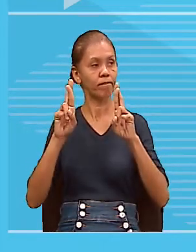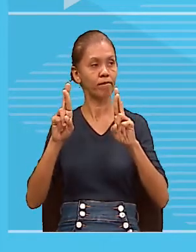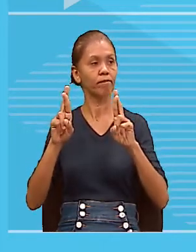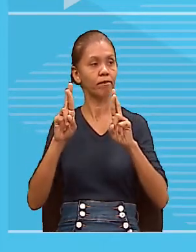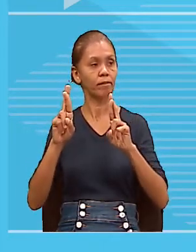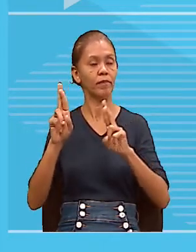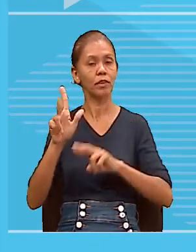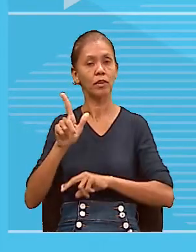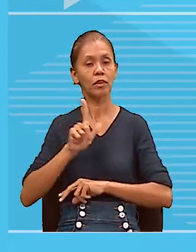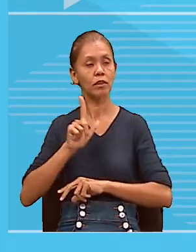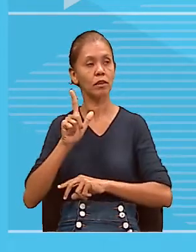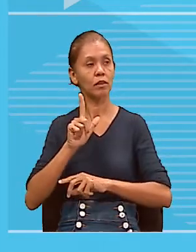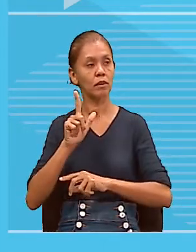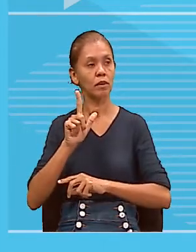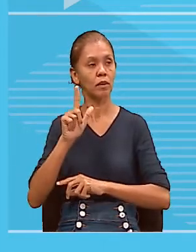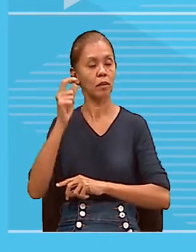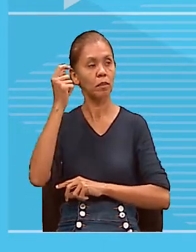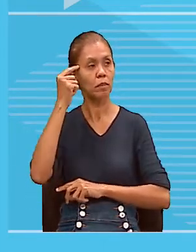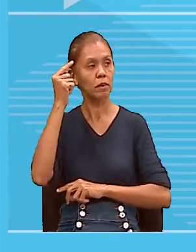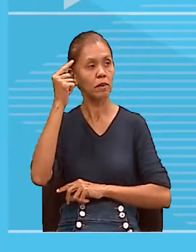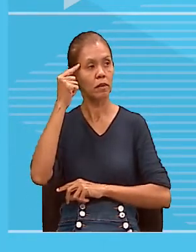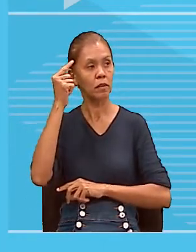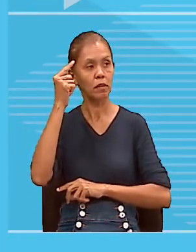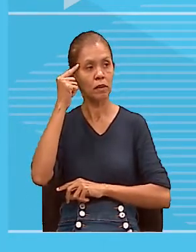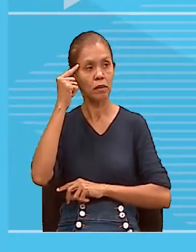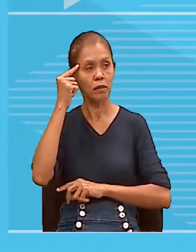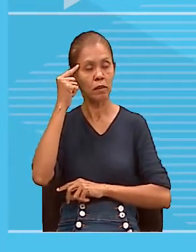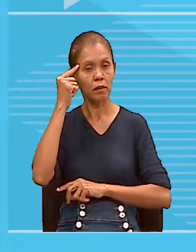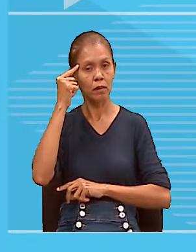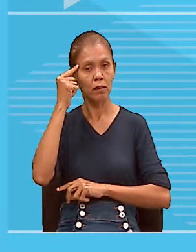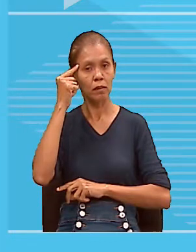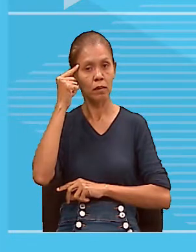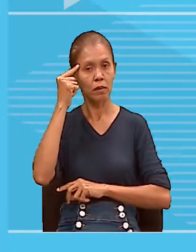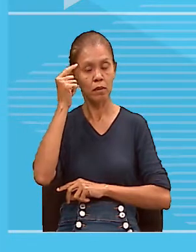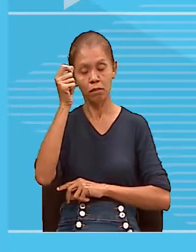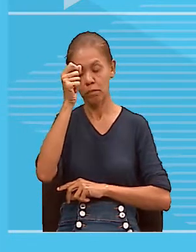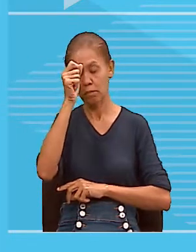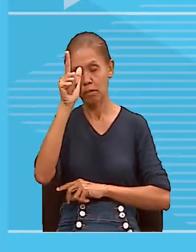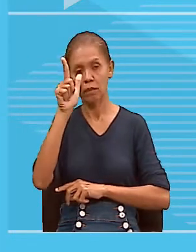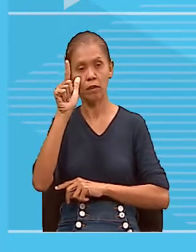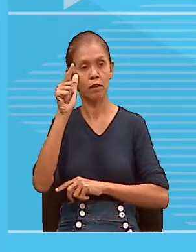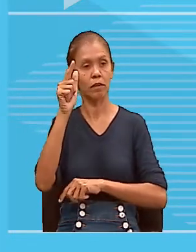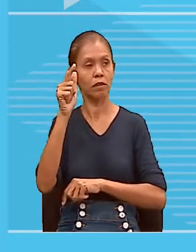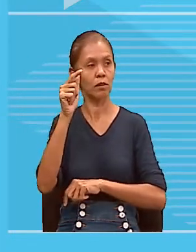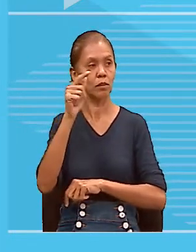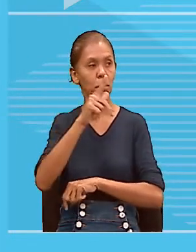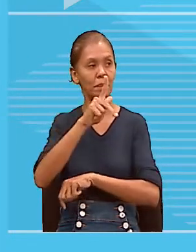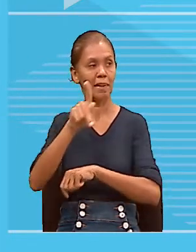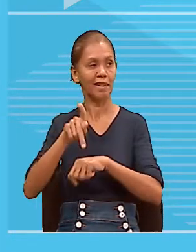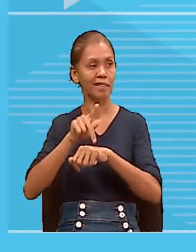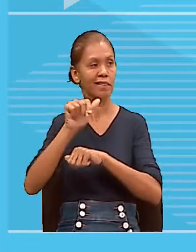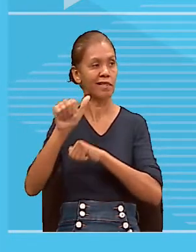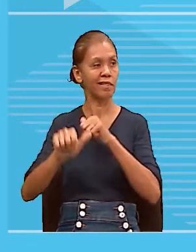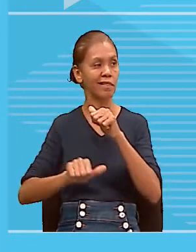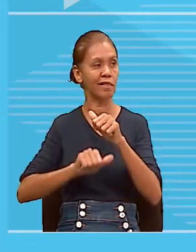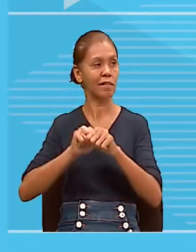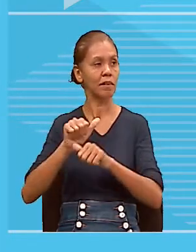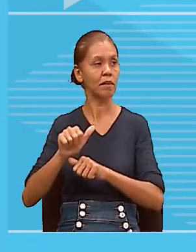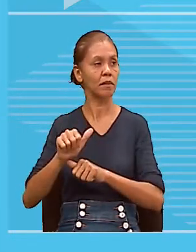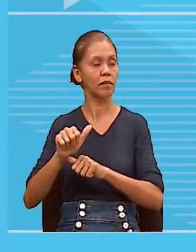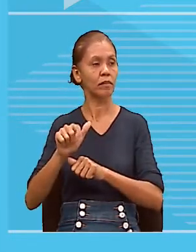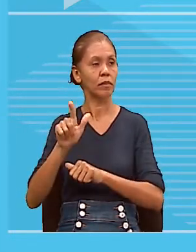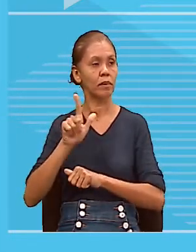com a ideia de propor o país se Reinventar numa Euforia nacional com grandes